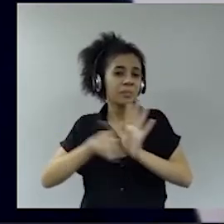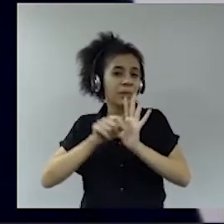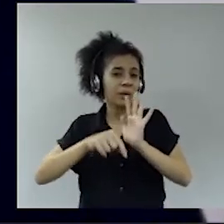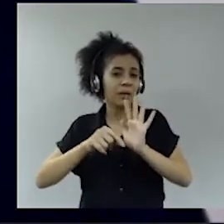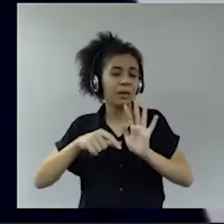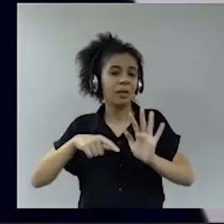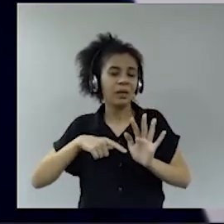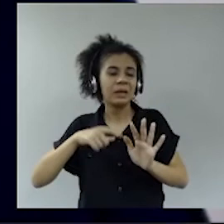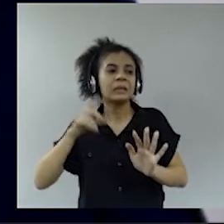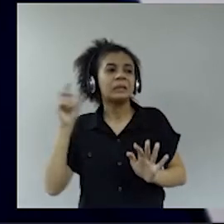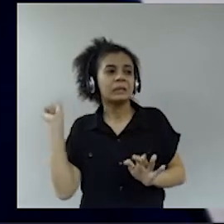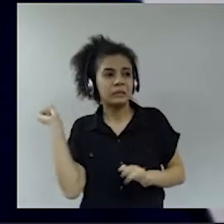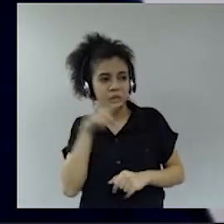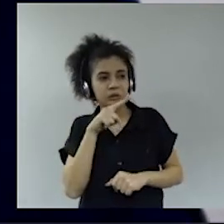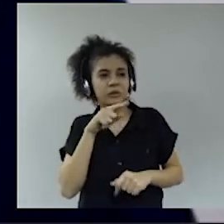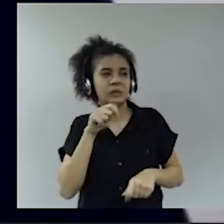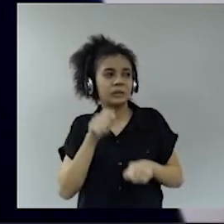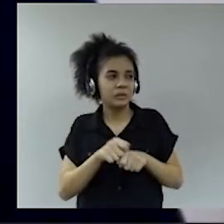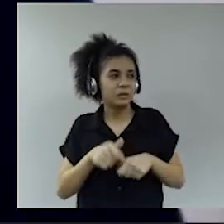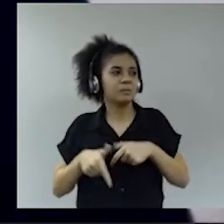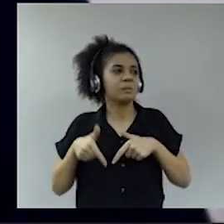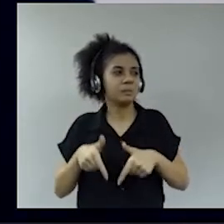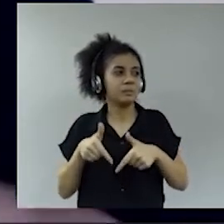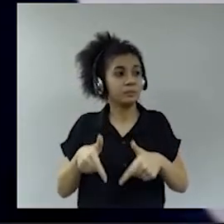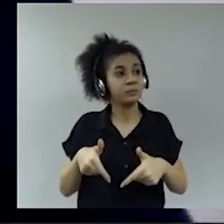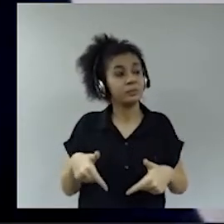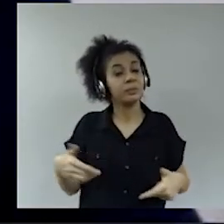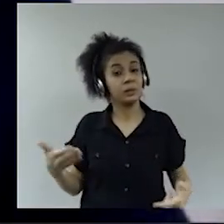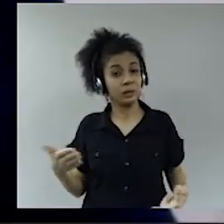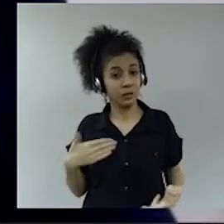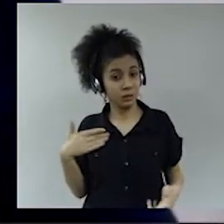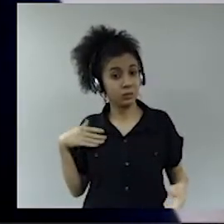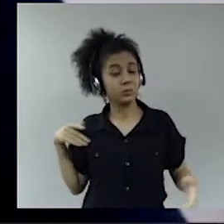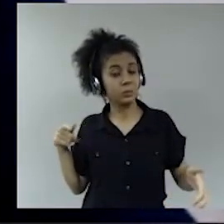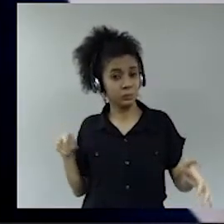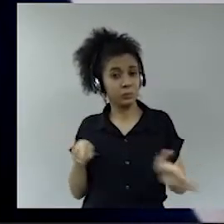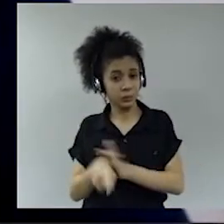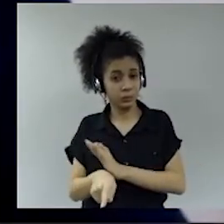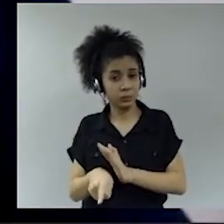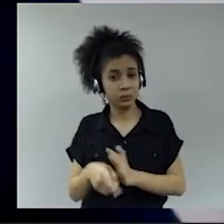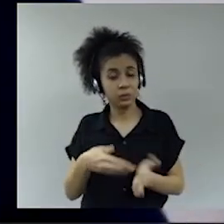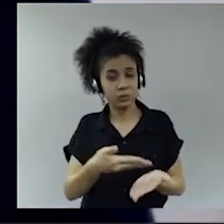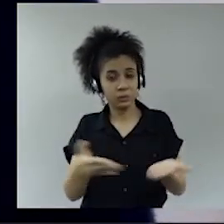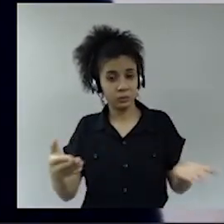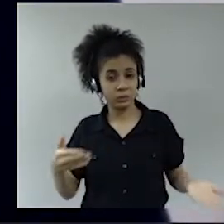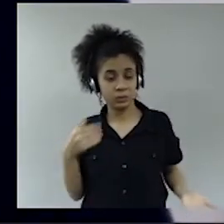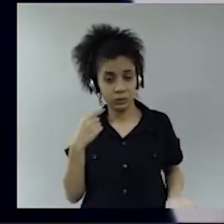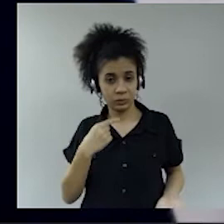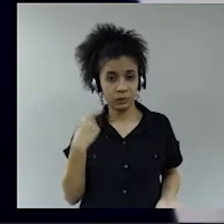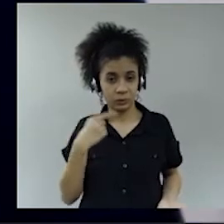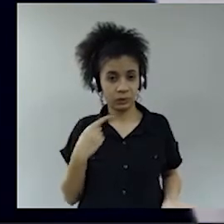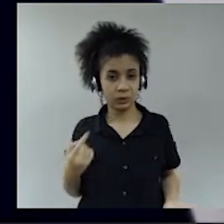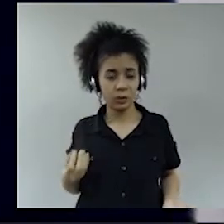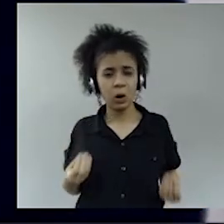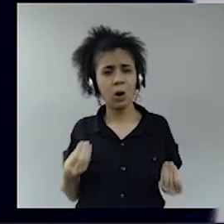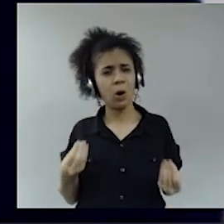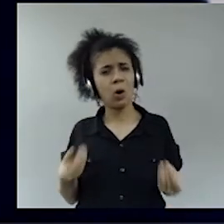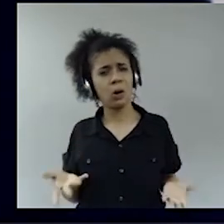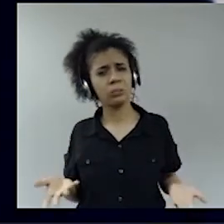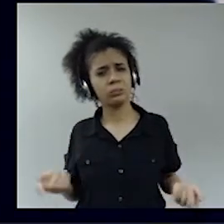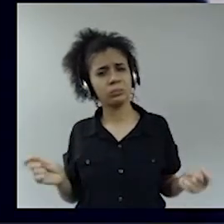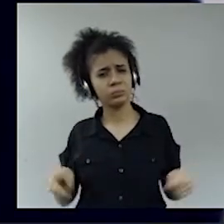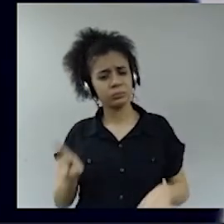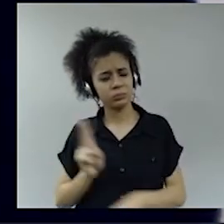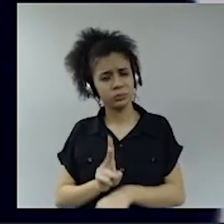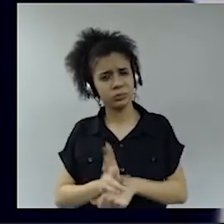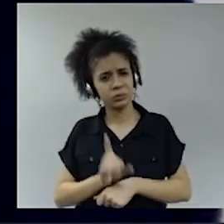de difícil realização. Eu hei de perguntar aos advogados: como poderemos